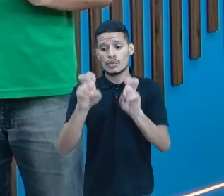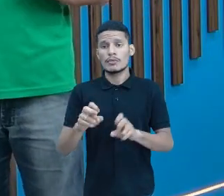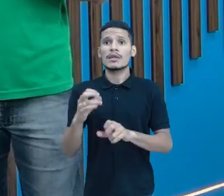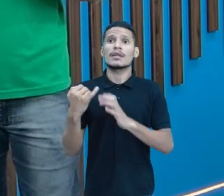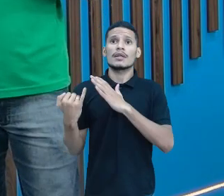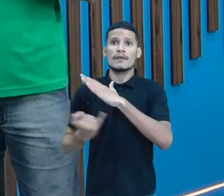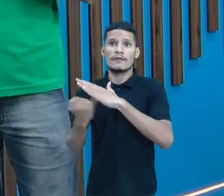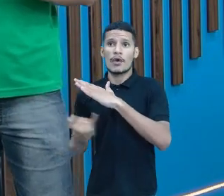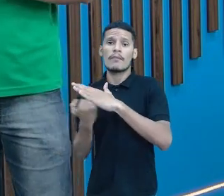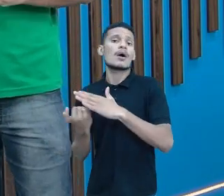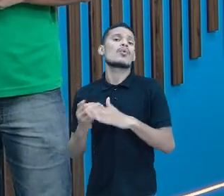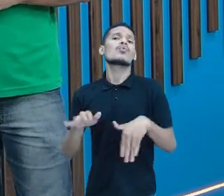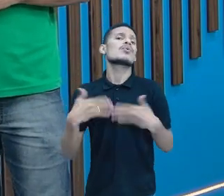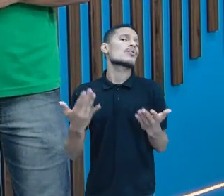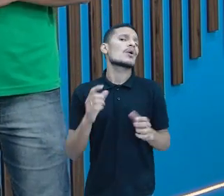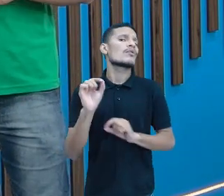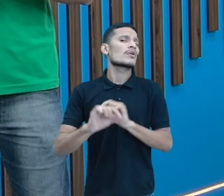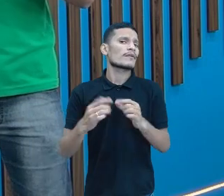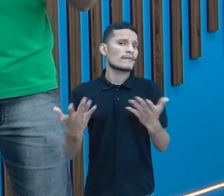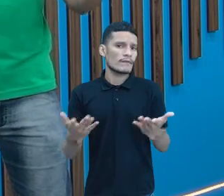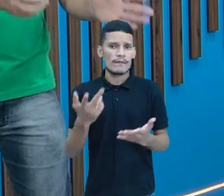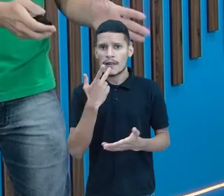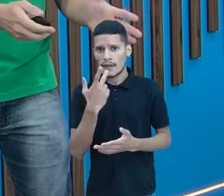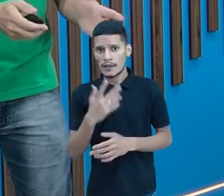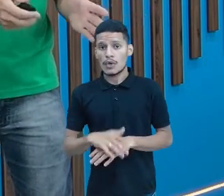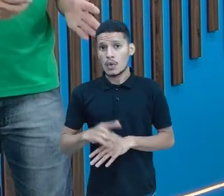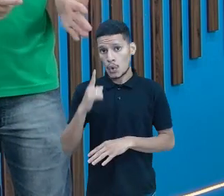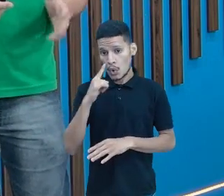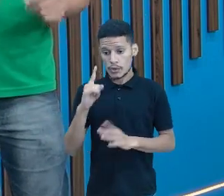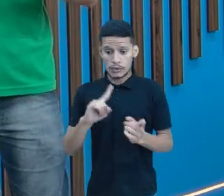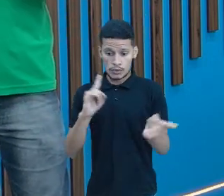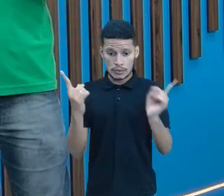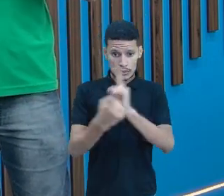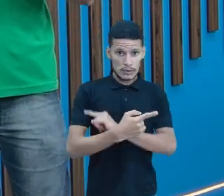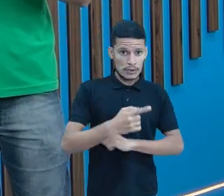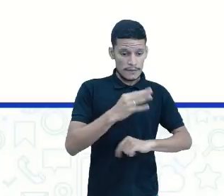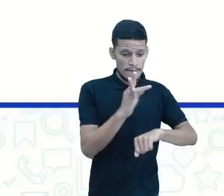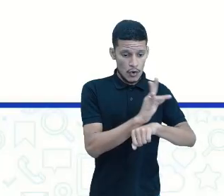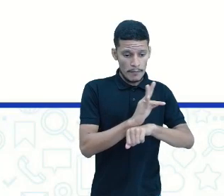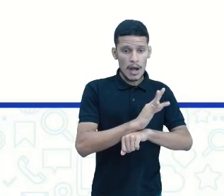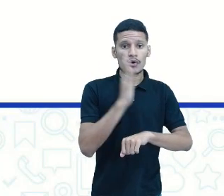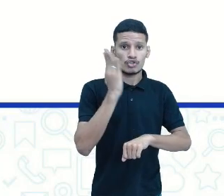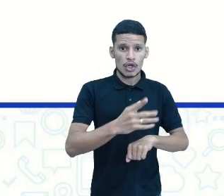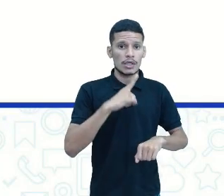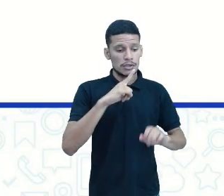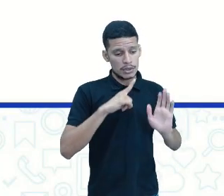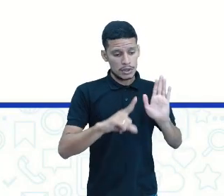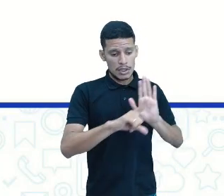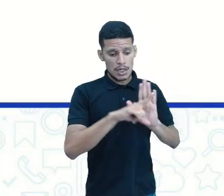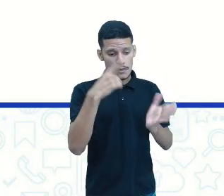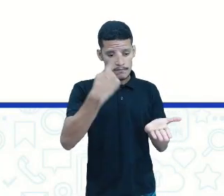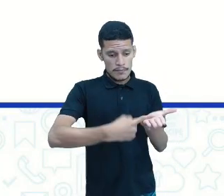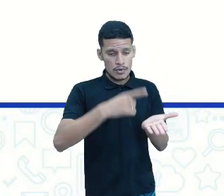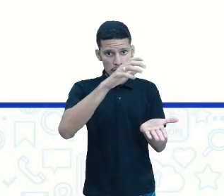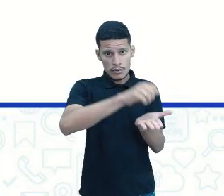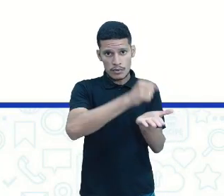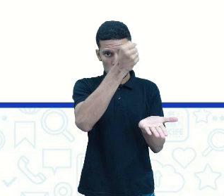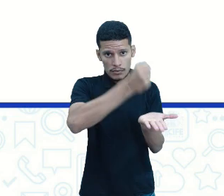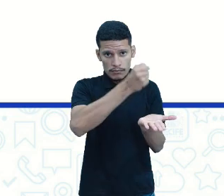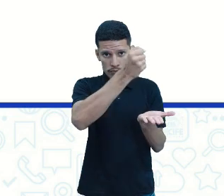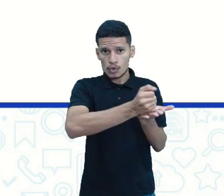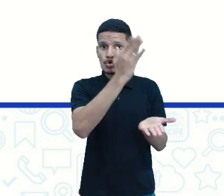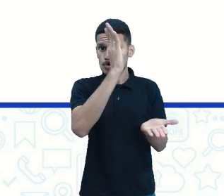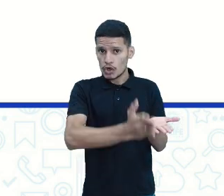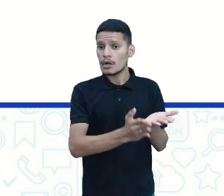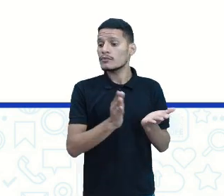que nós temos a dizer sobre o trabalho informal? Ao contrário do trabalho formal, que está lá regulamentado, né, registrado na carteira, é